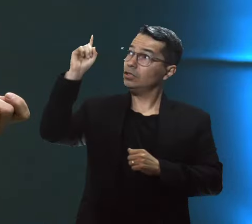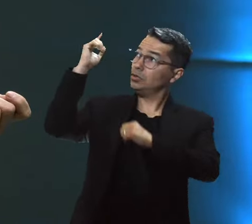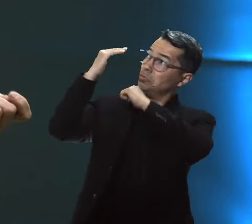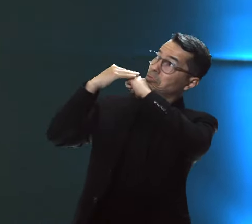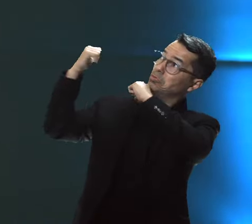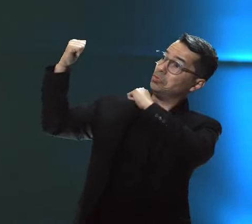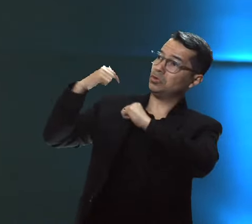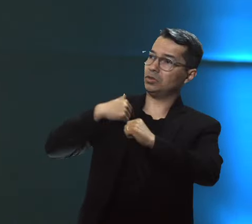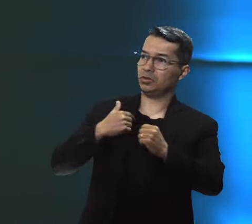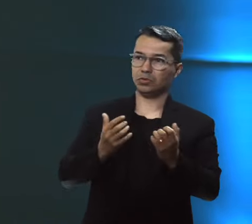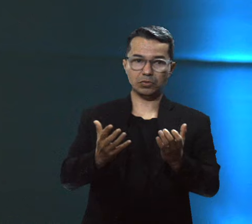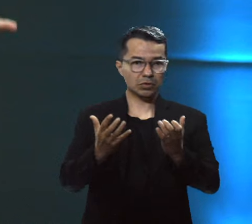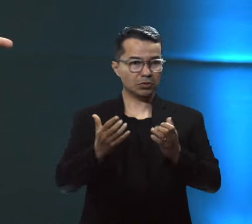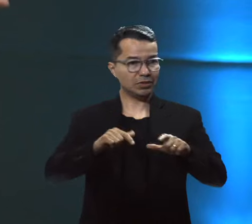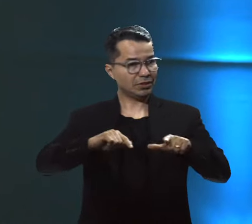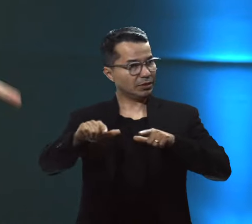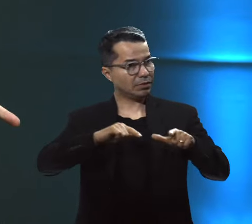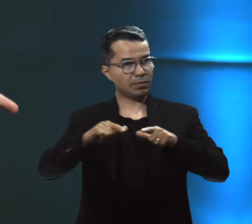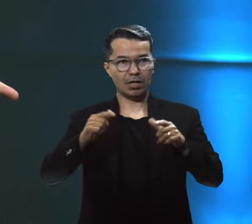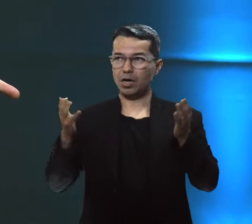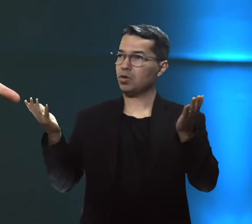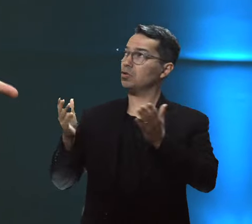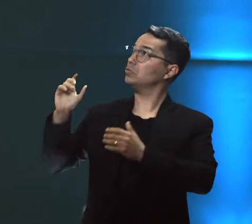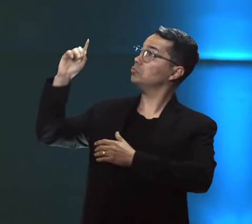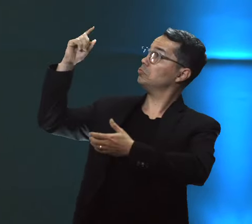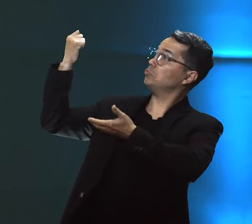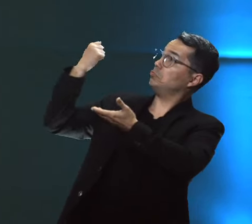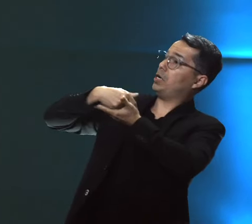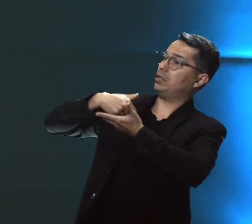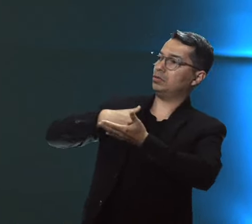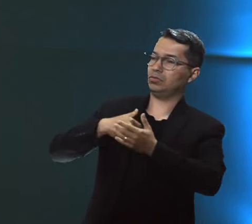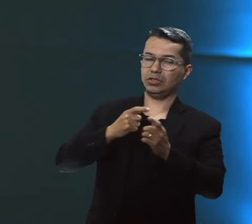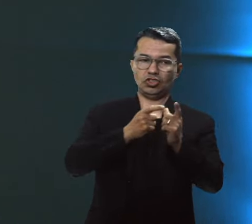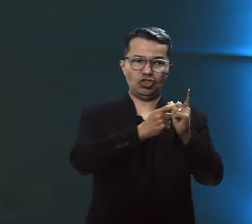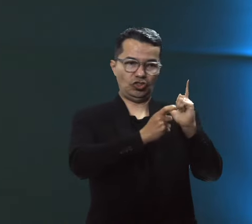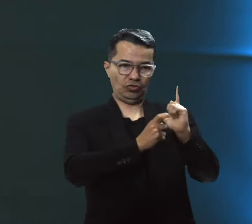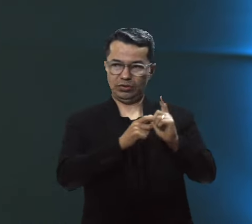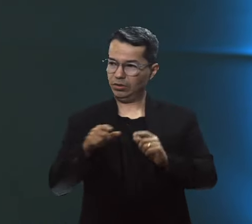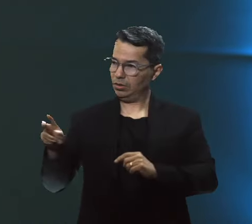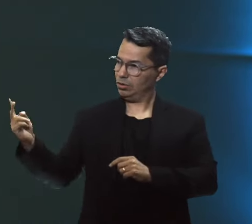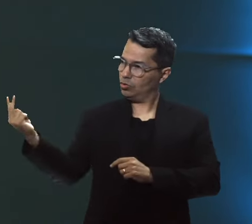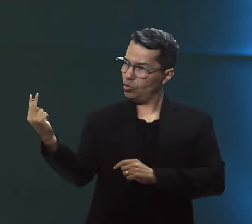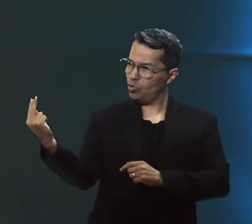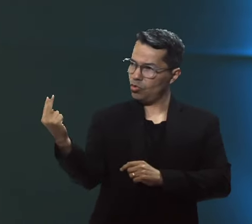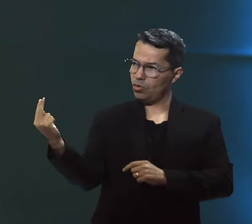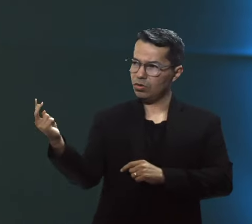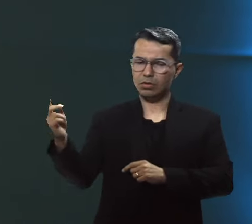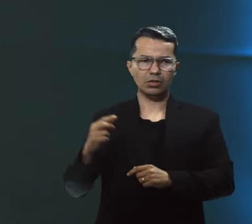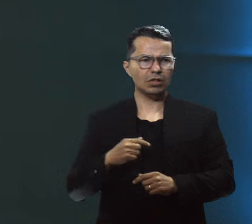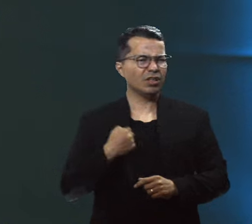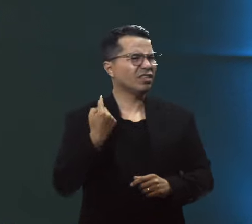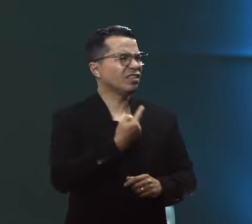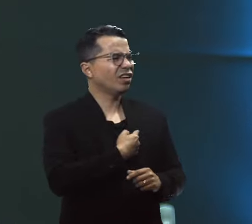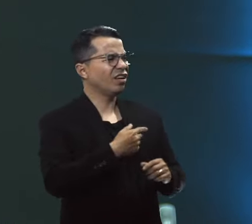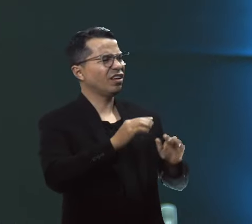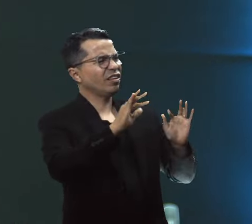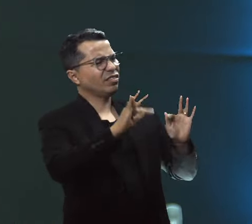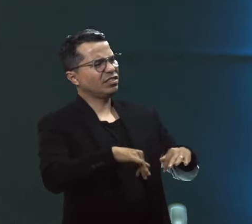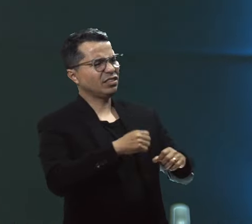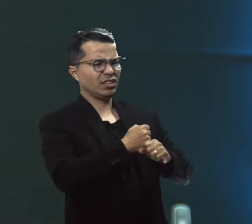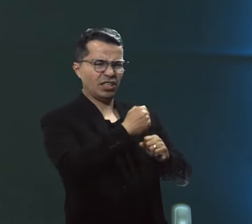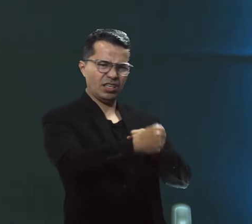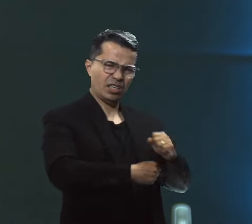chamou, disse que era para eu largar tudo, agora paga a minha conta. E aí eles me ligaram: Michel, todo final de ano a gente dá uma oferta para um